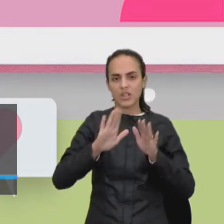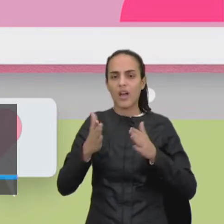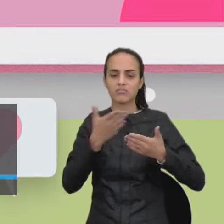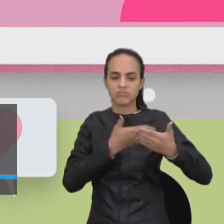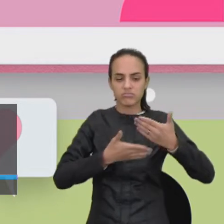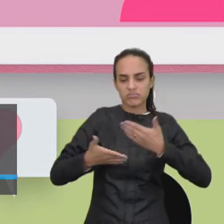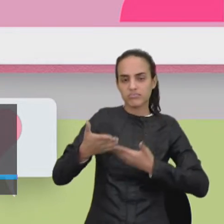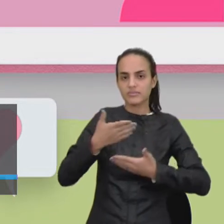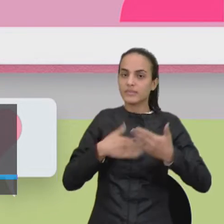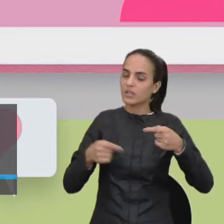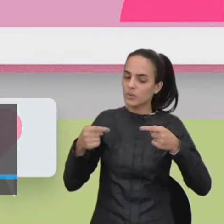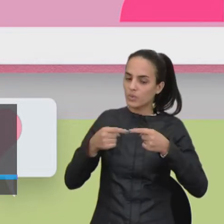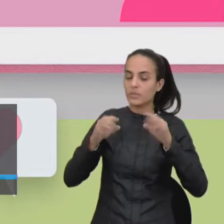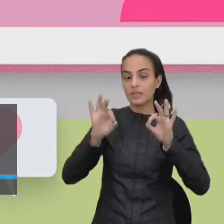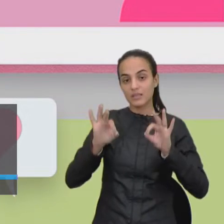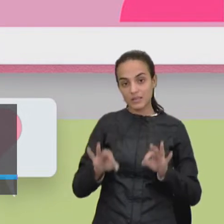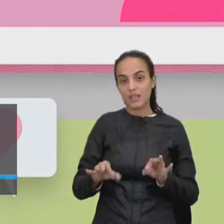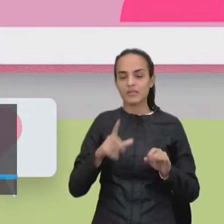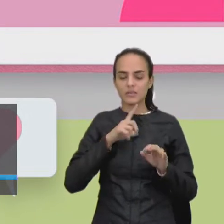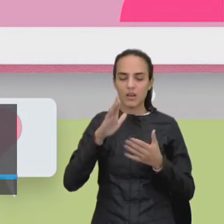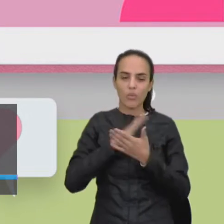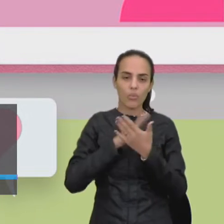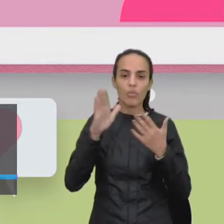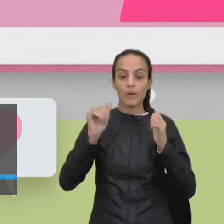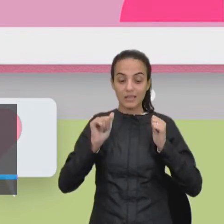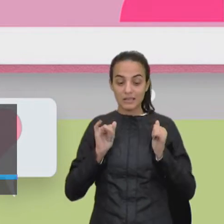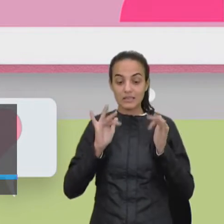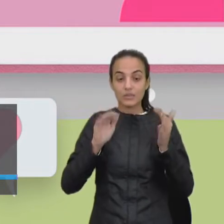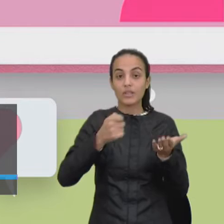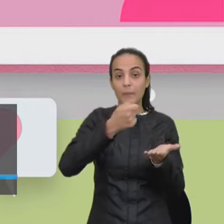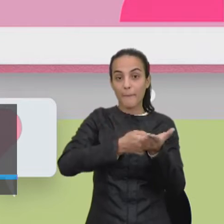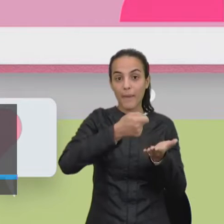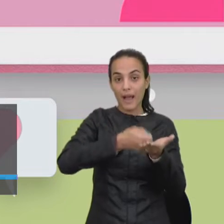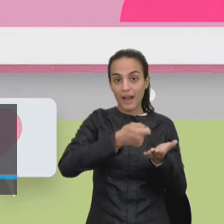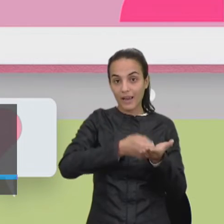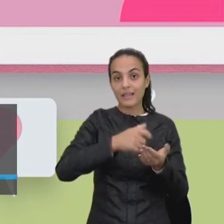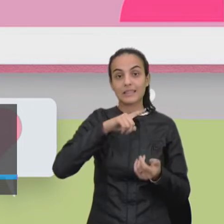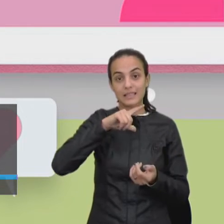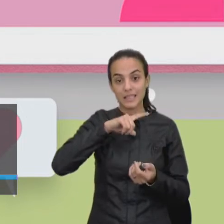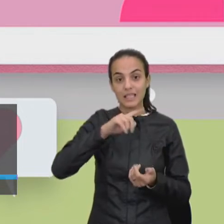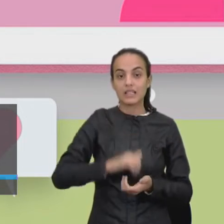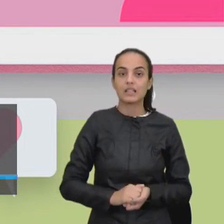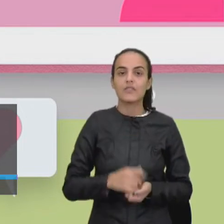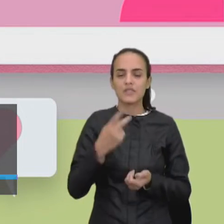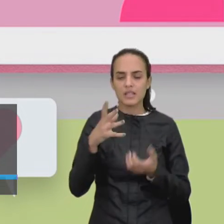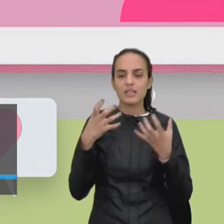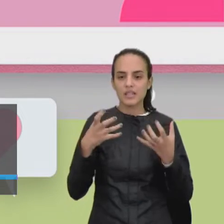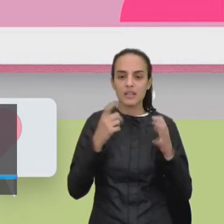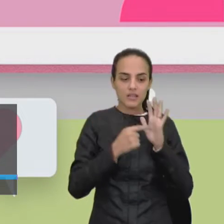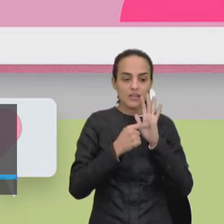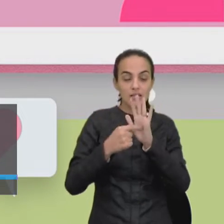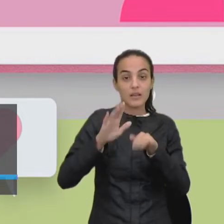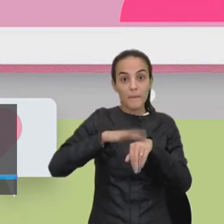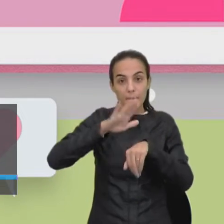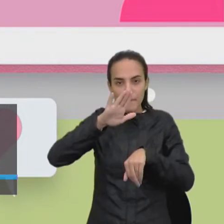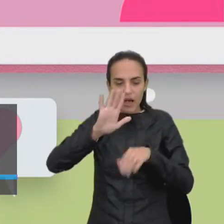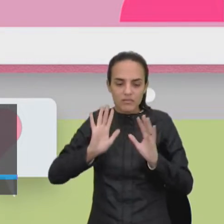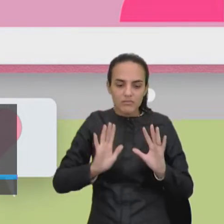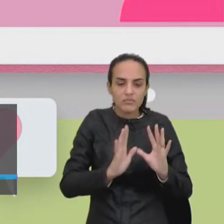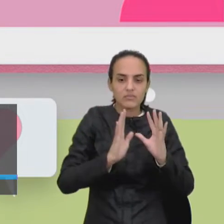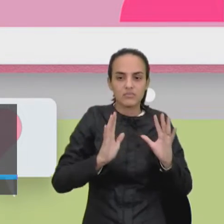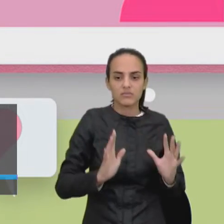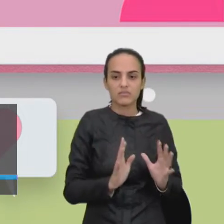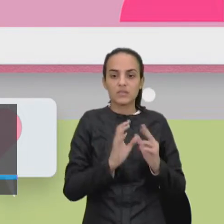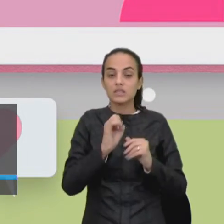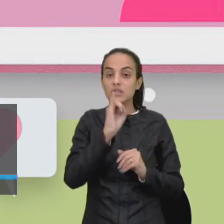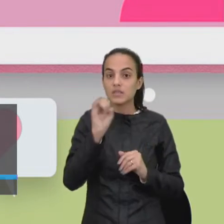interagindo, se relacionando. Existem algumas ações que são pagas, né? Como você quer trazer mais engajamento para a sua página, se